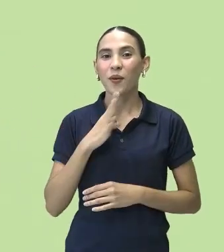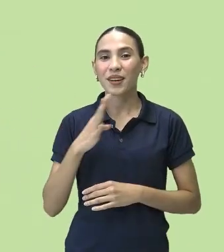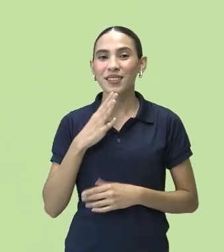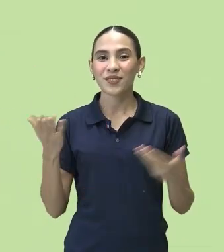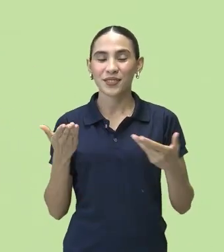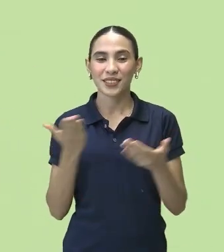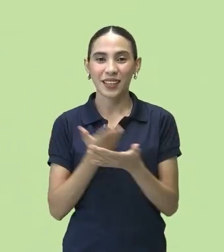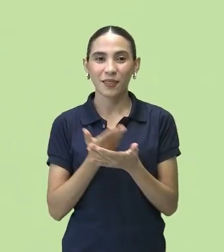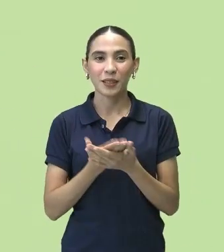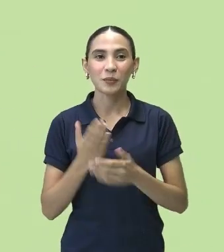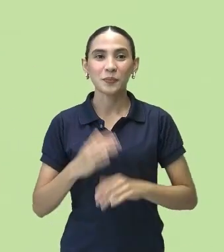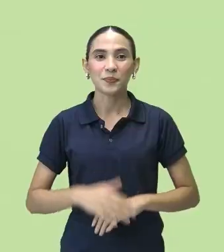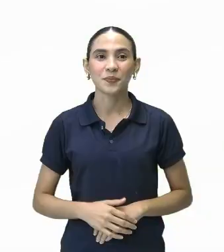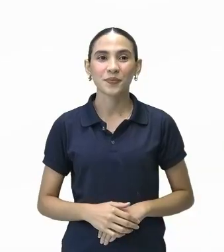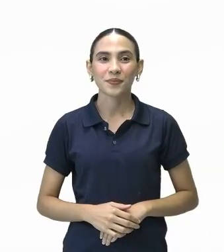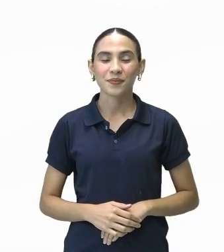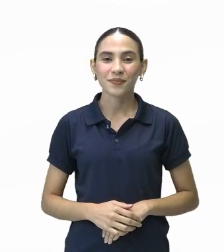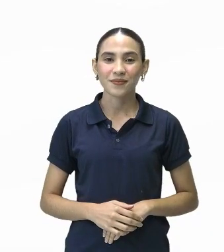nossa aula de hoje.